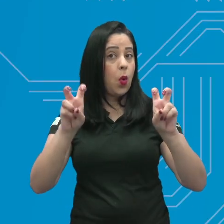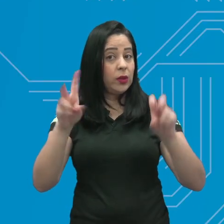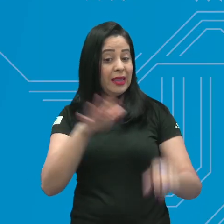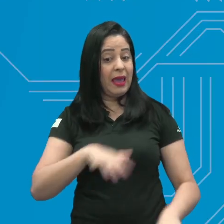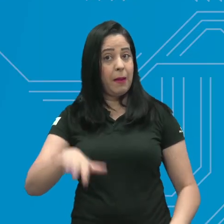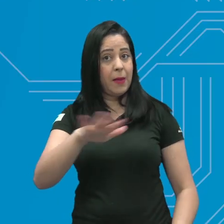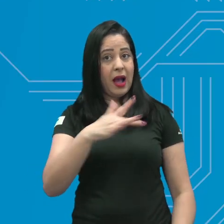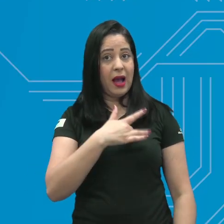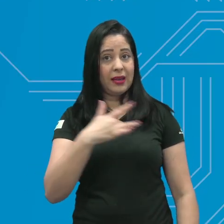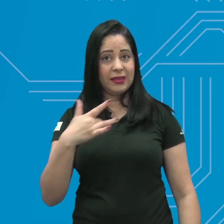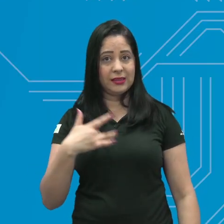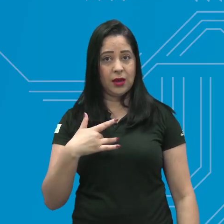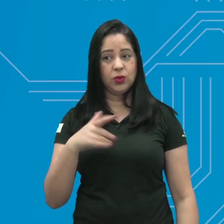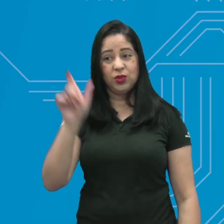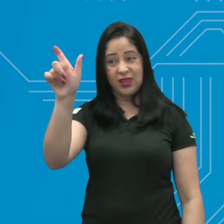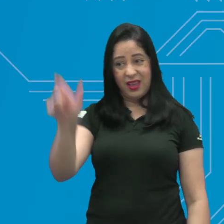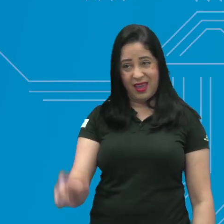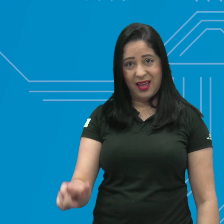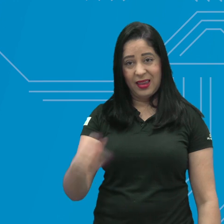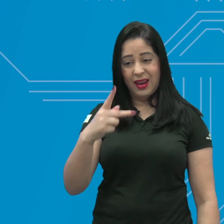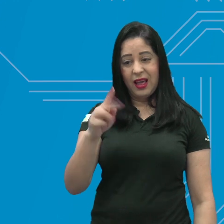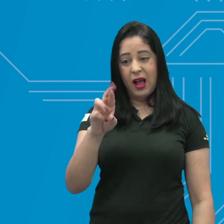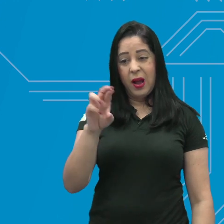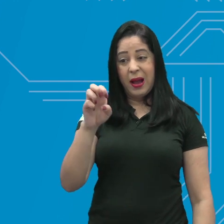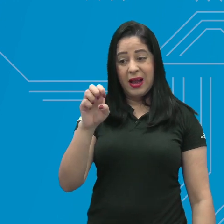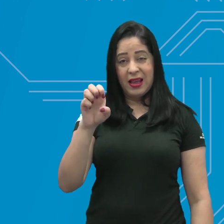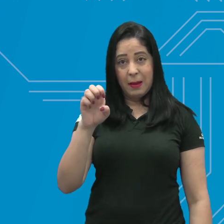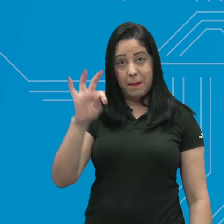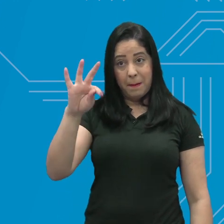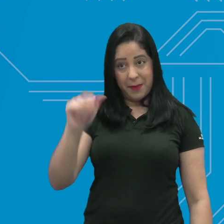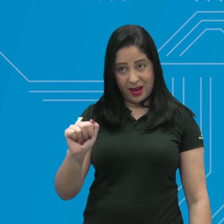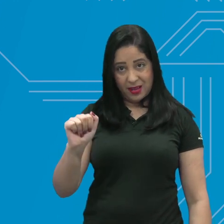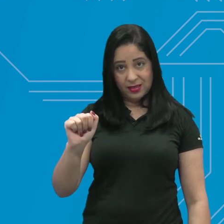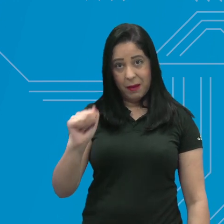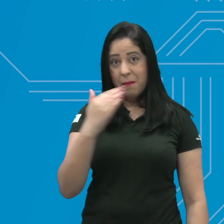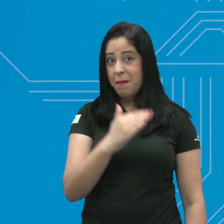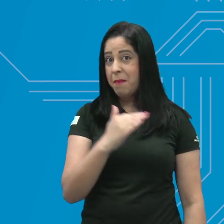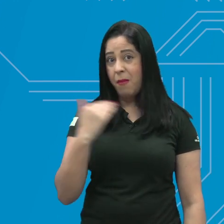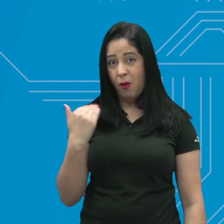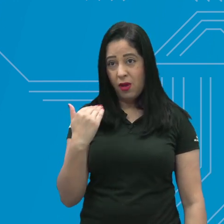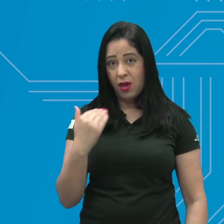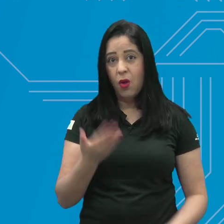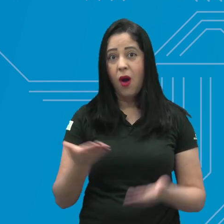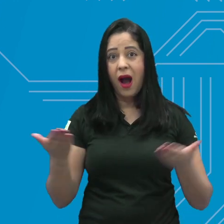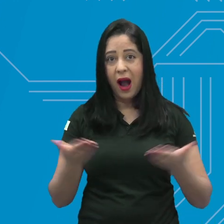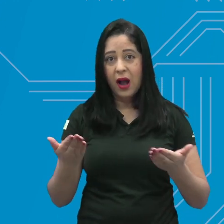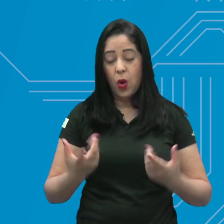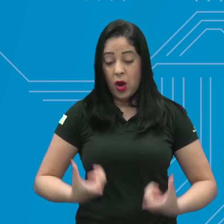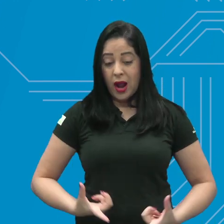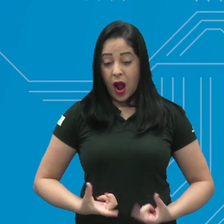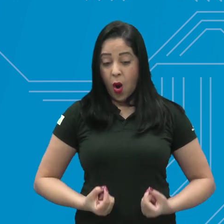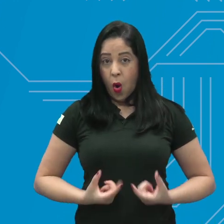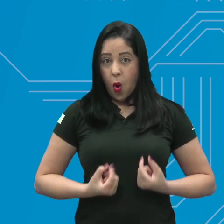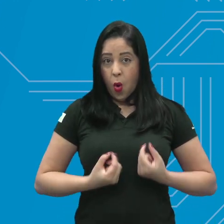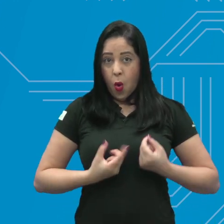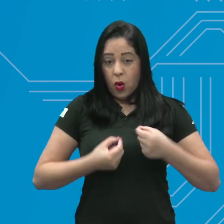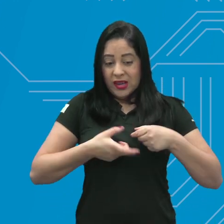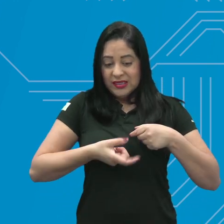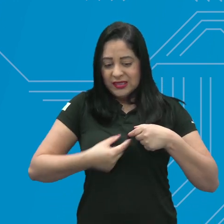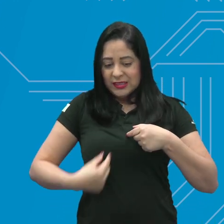Ainda no assunto saúde, após a morte da cantora Preta Gil, o câncer coloretal voltou a ficar em evidência no